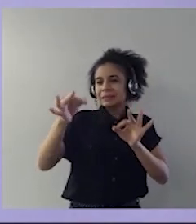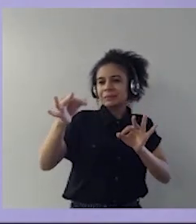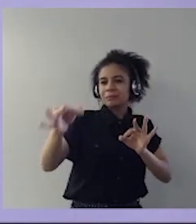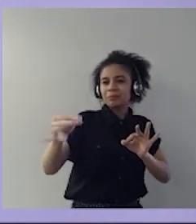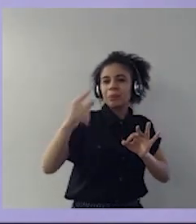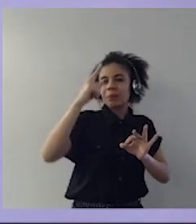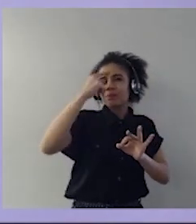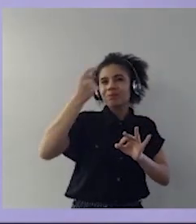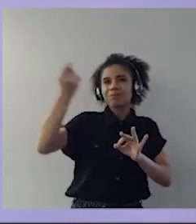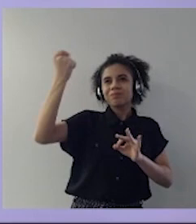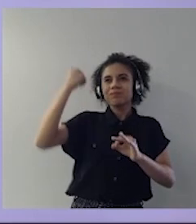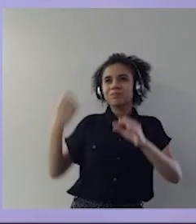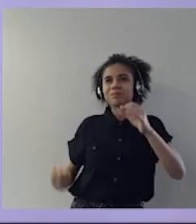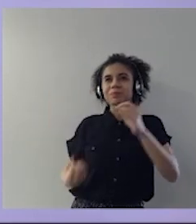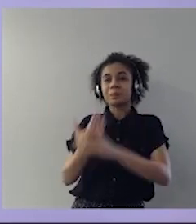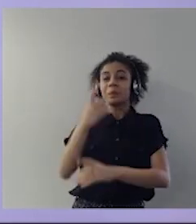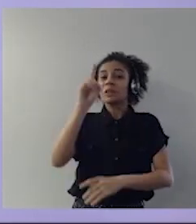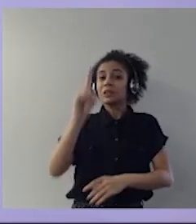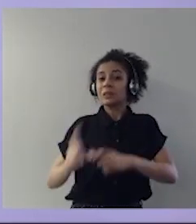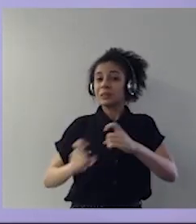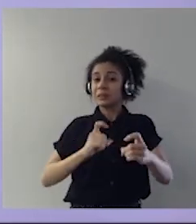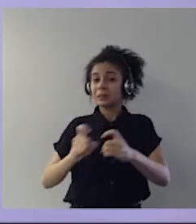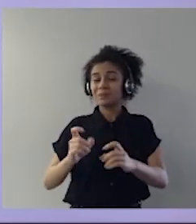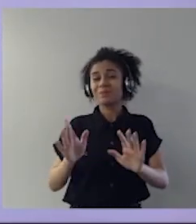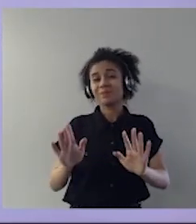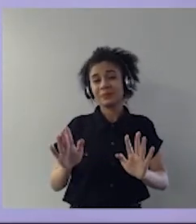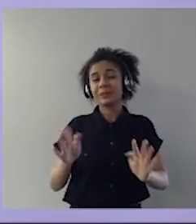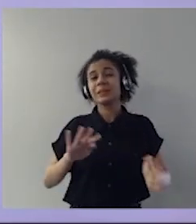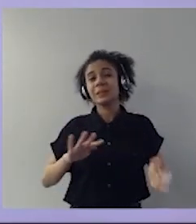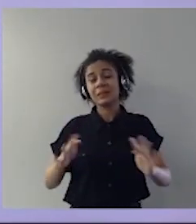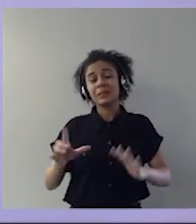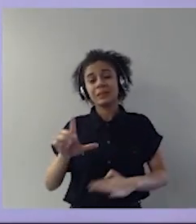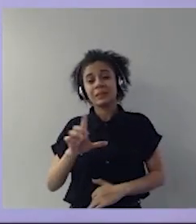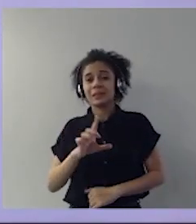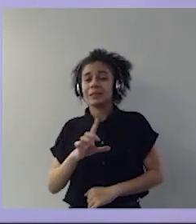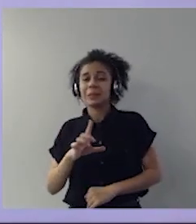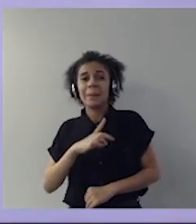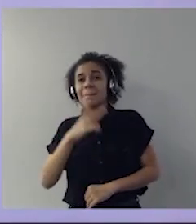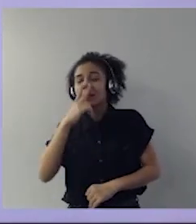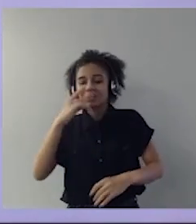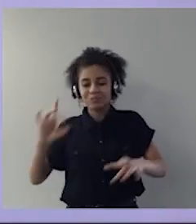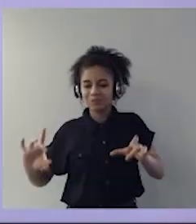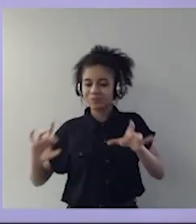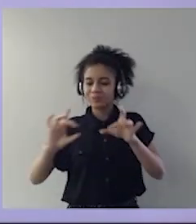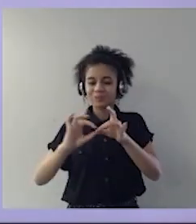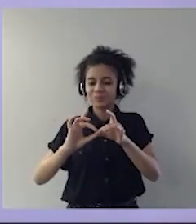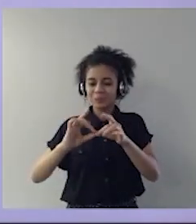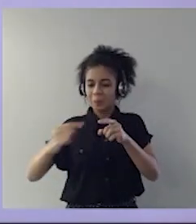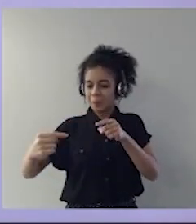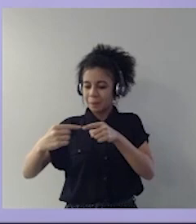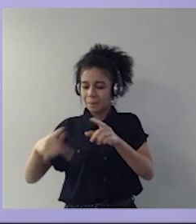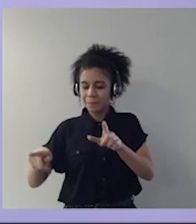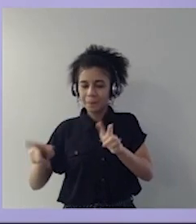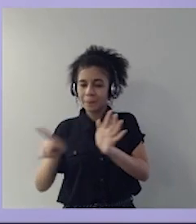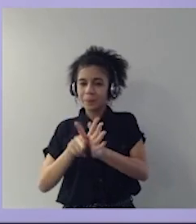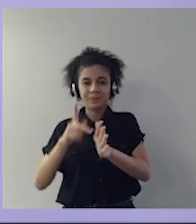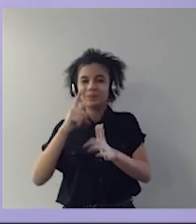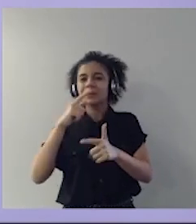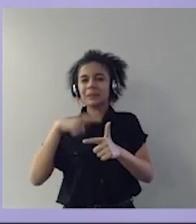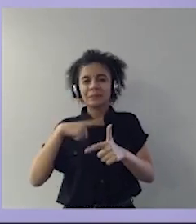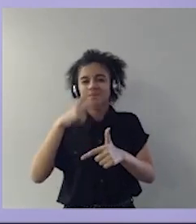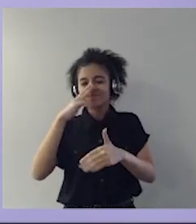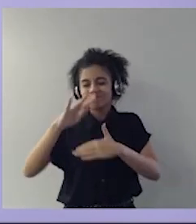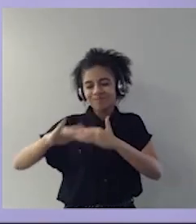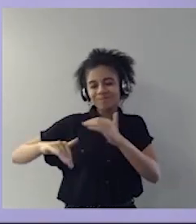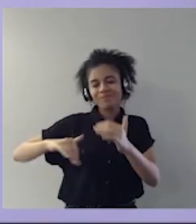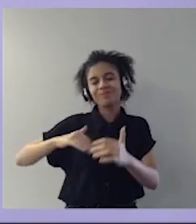ideias fundadoras. O direito administrativo talvez esteja a se desencontrar de si mesmo. Mas o fato é